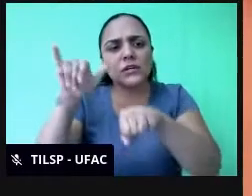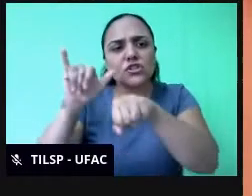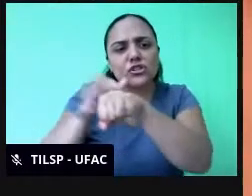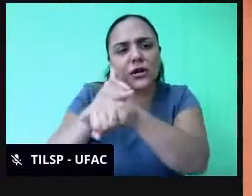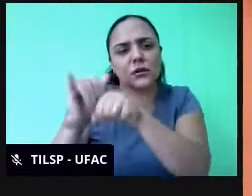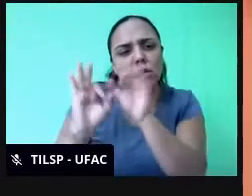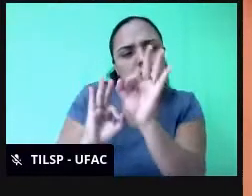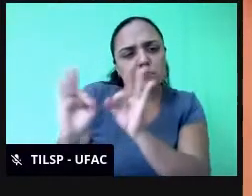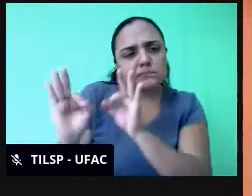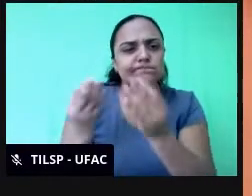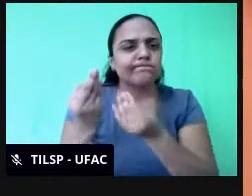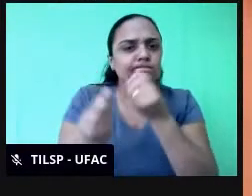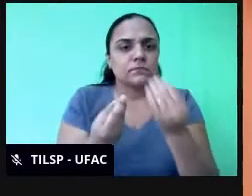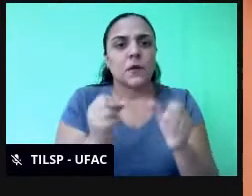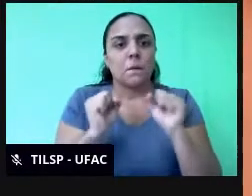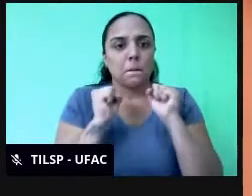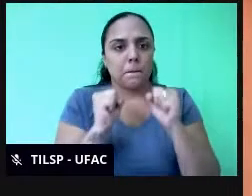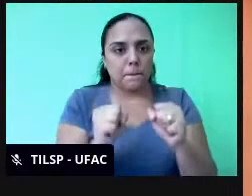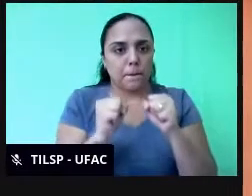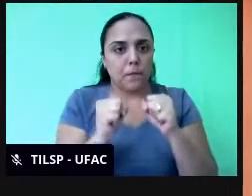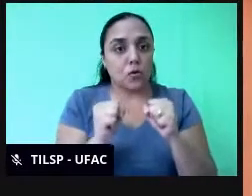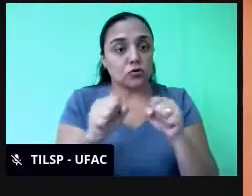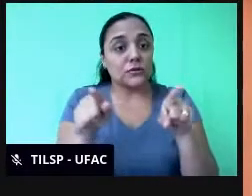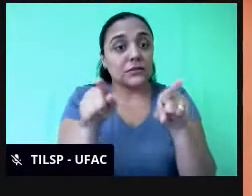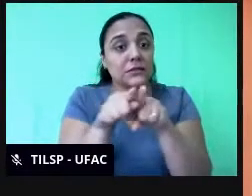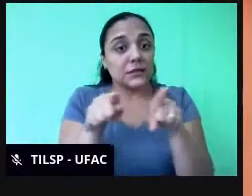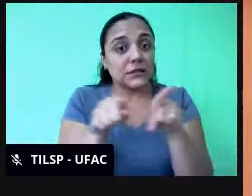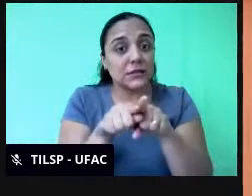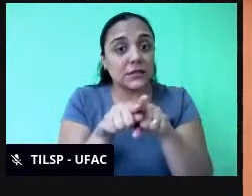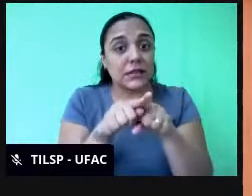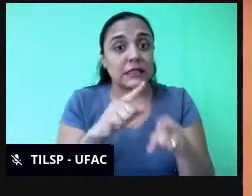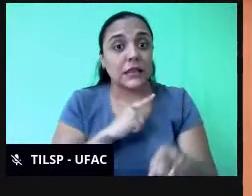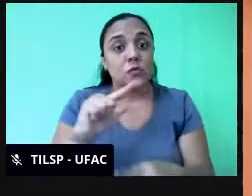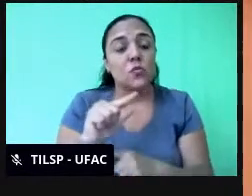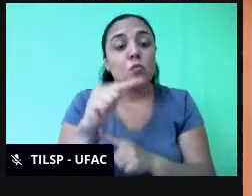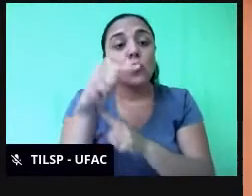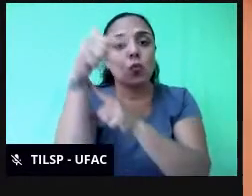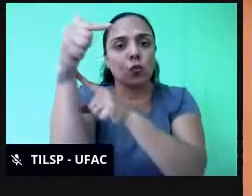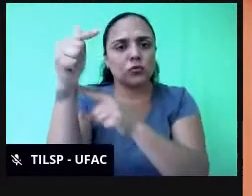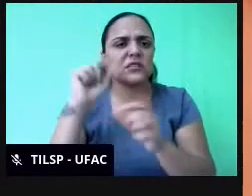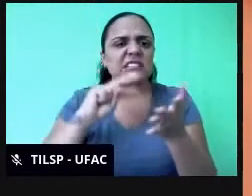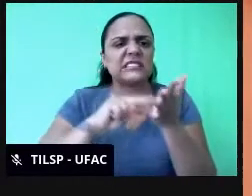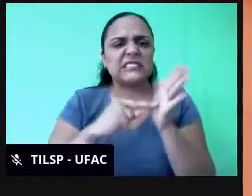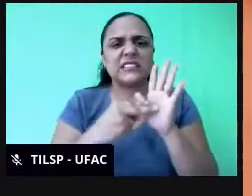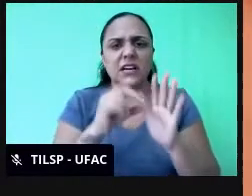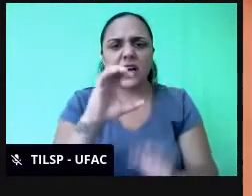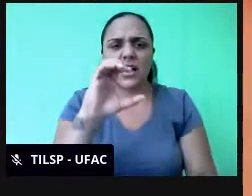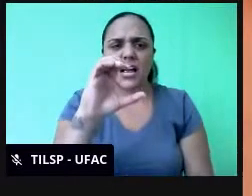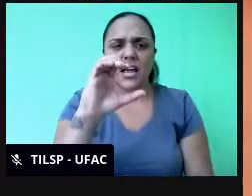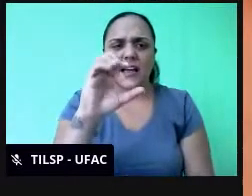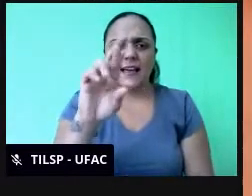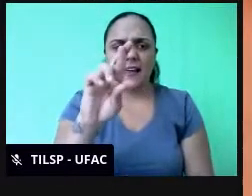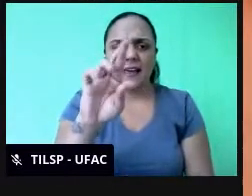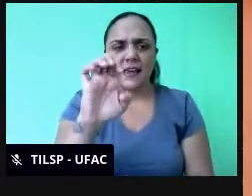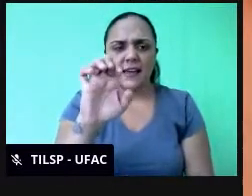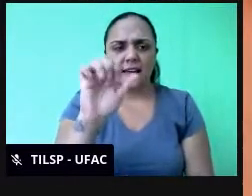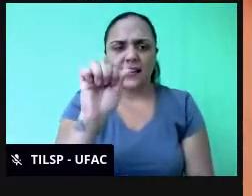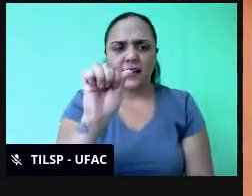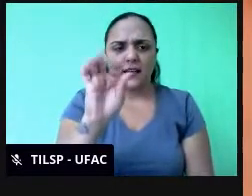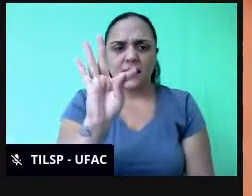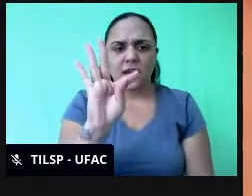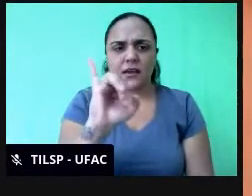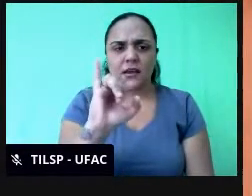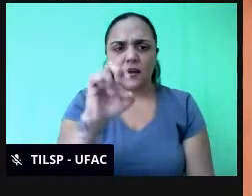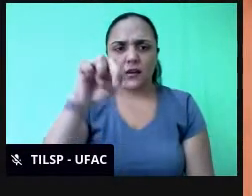Uma delas, gente, é a utilização de suplemento de creatina. Então, a creatina, ela é um ácido orgânico